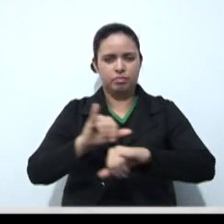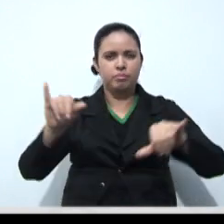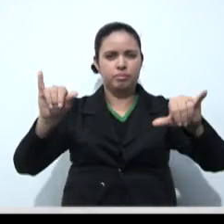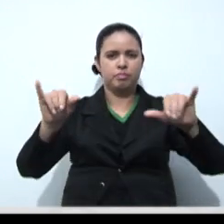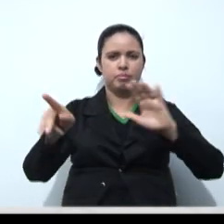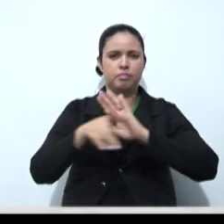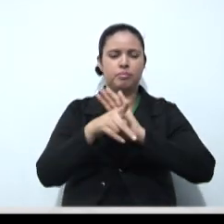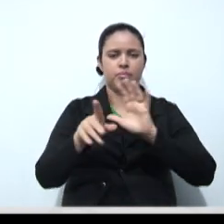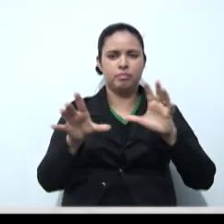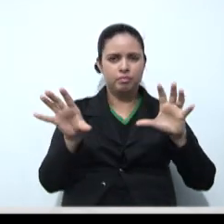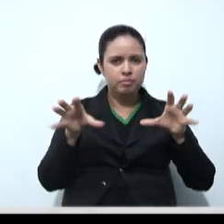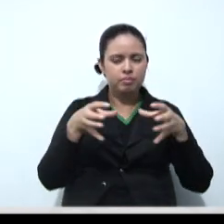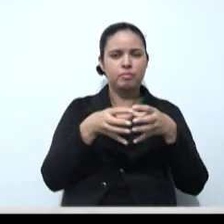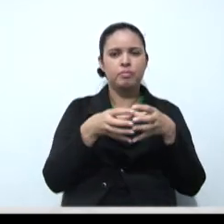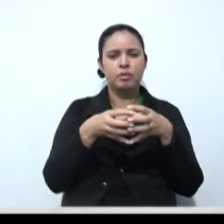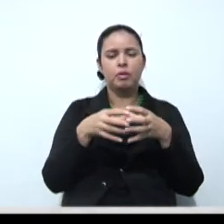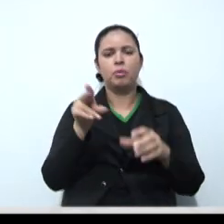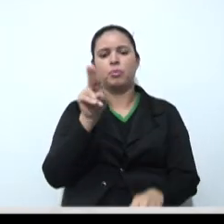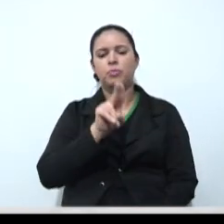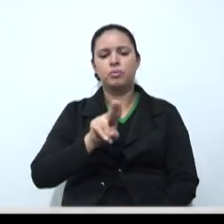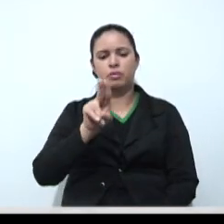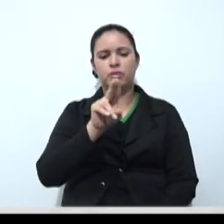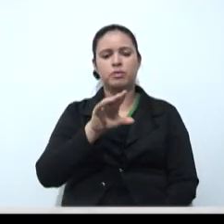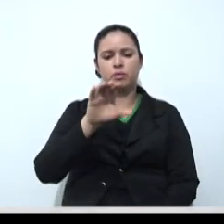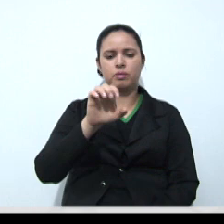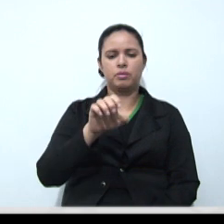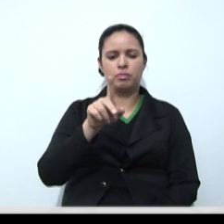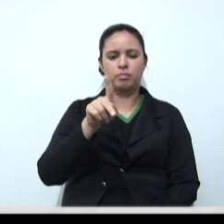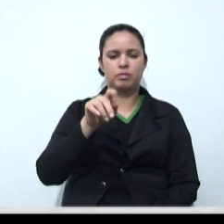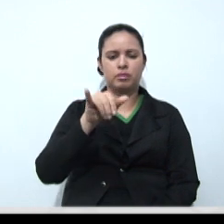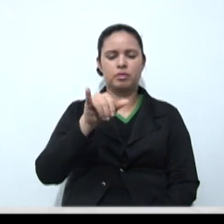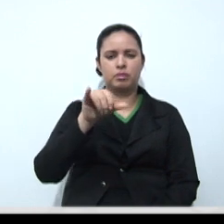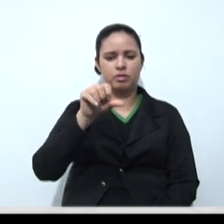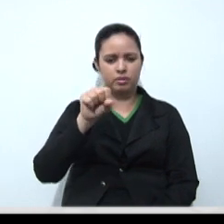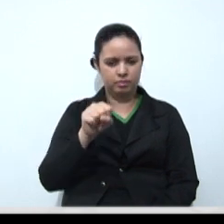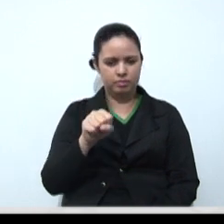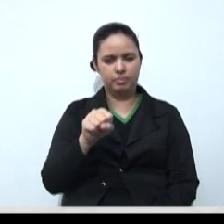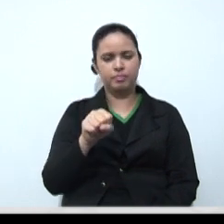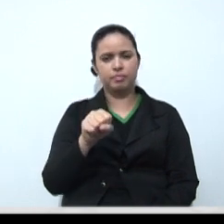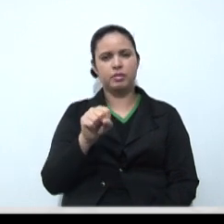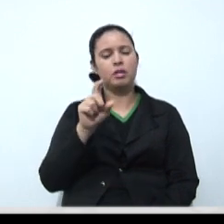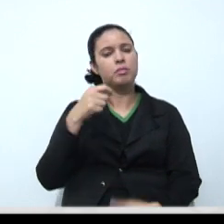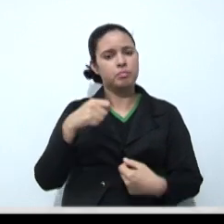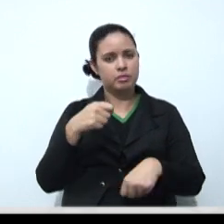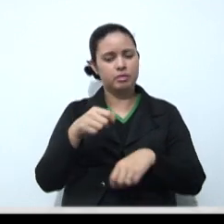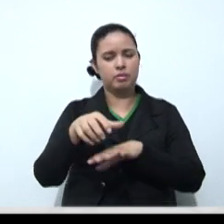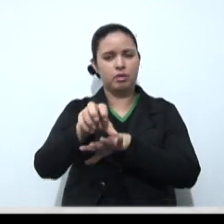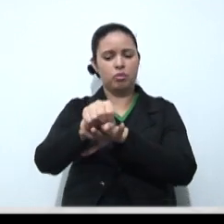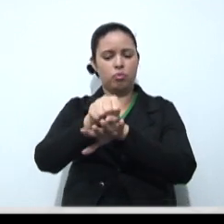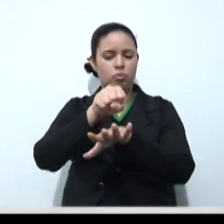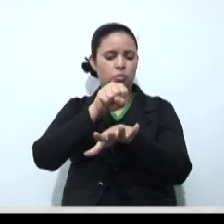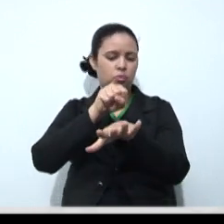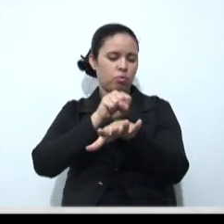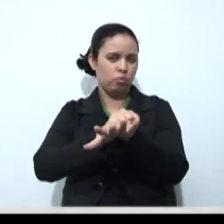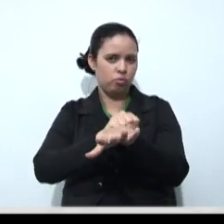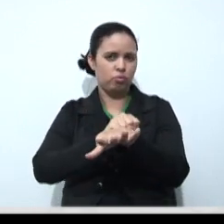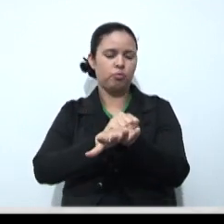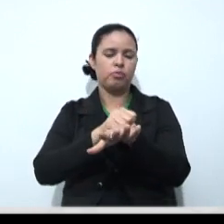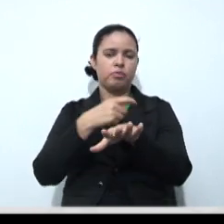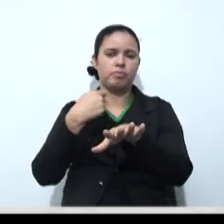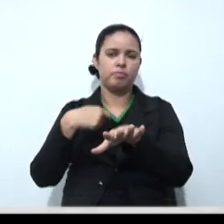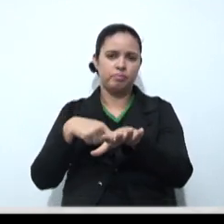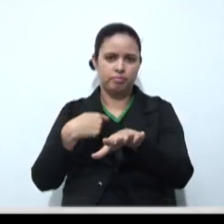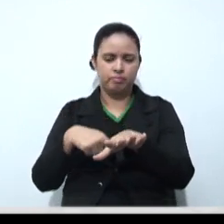utilizando os EPIs. Lembra que eu falei do açougueiro agora? Se ele não estiver usando uma luva protetora, ele pode se cortar,